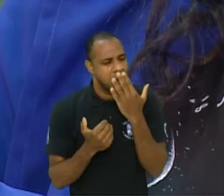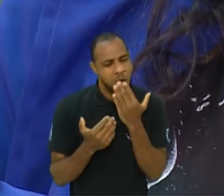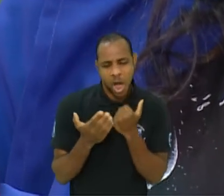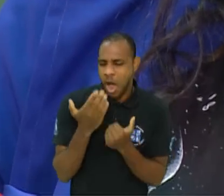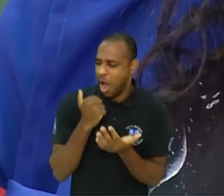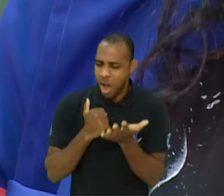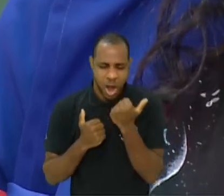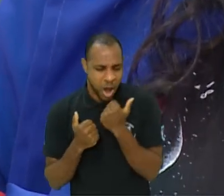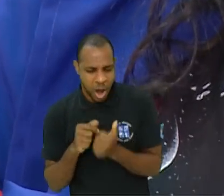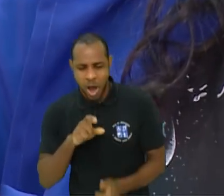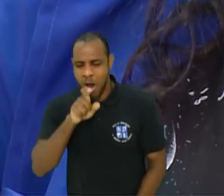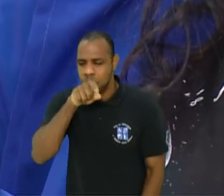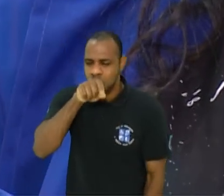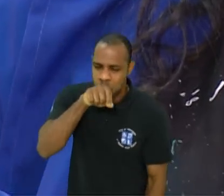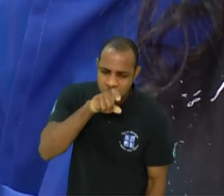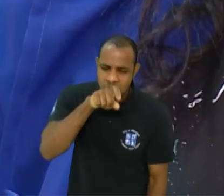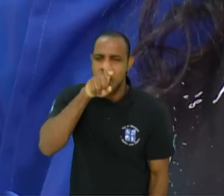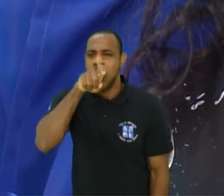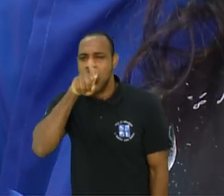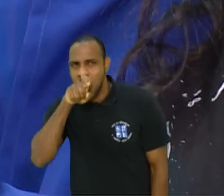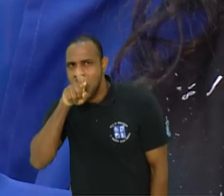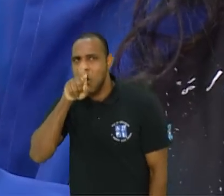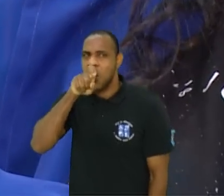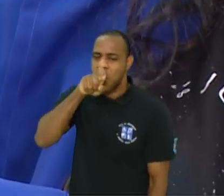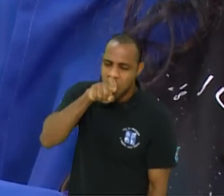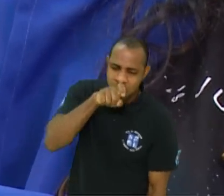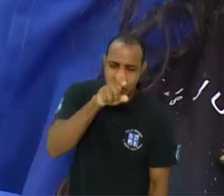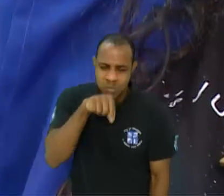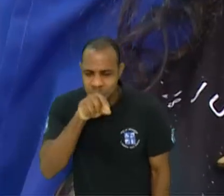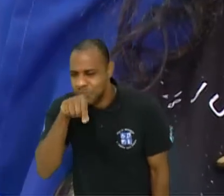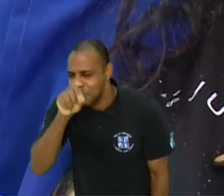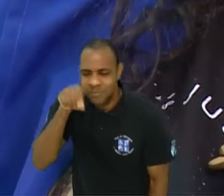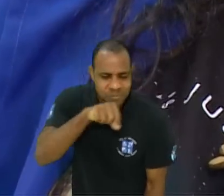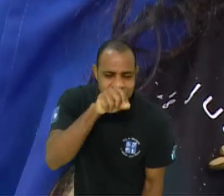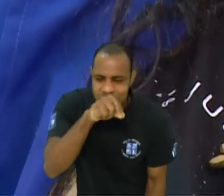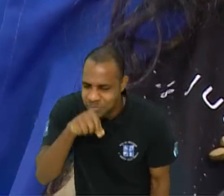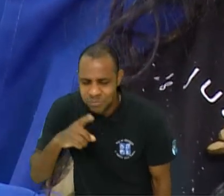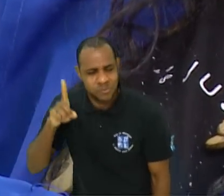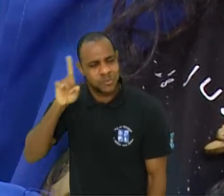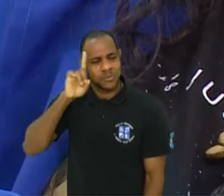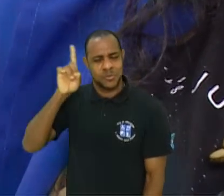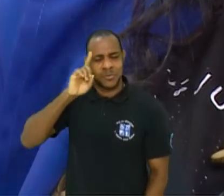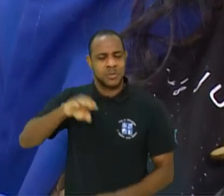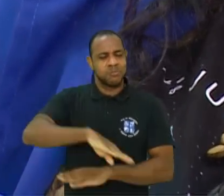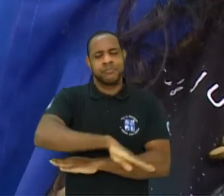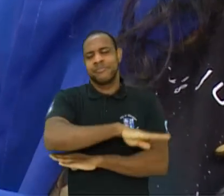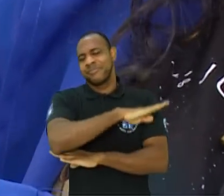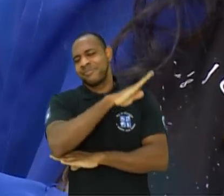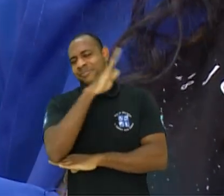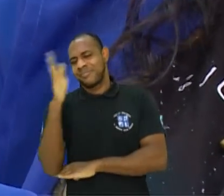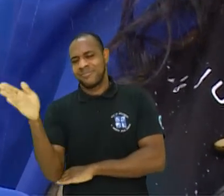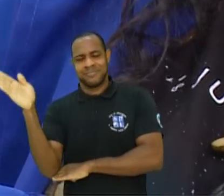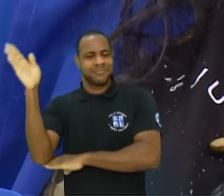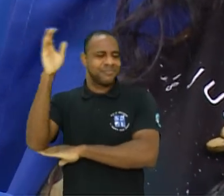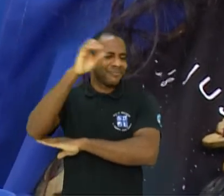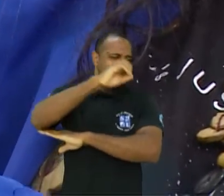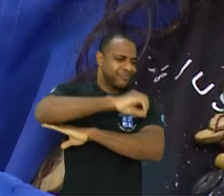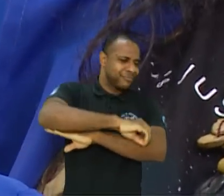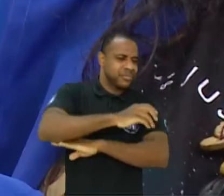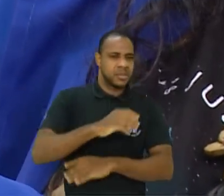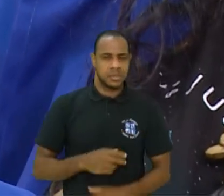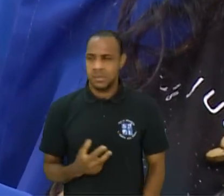milho, cacarejar pra cá, pra lá, e assim vai o dia inteiro. Não pode,